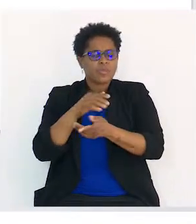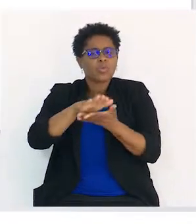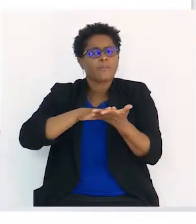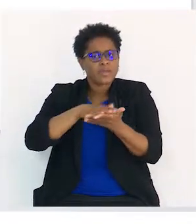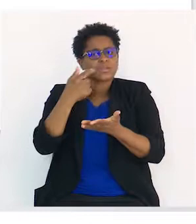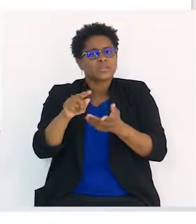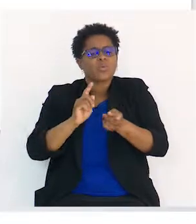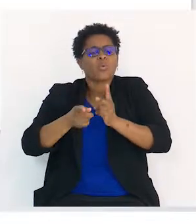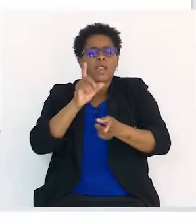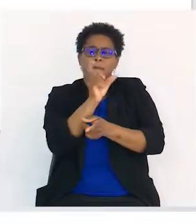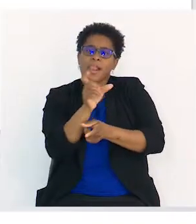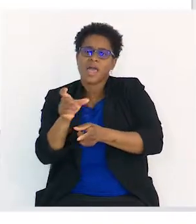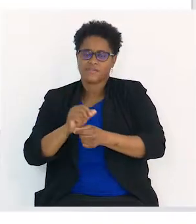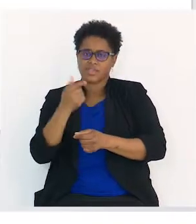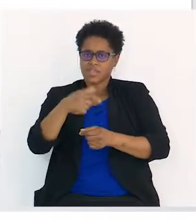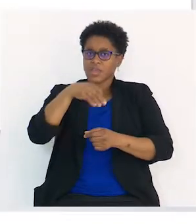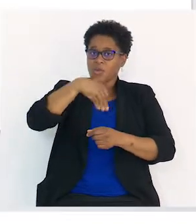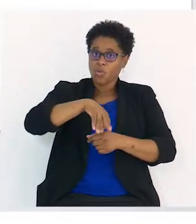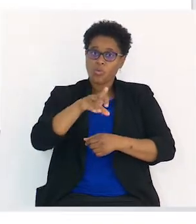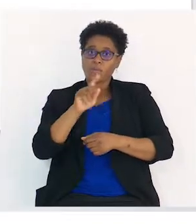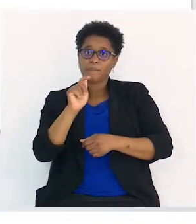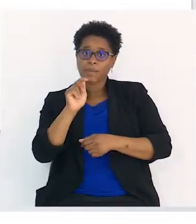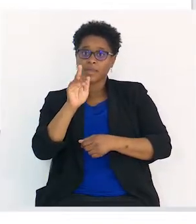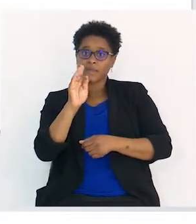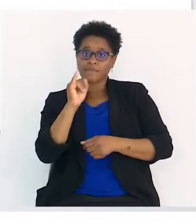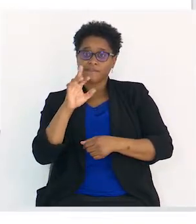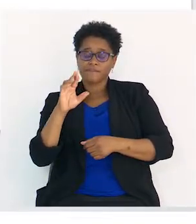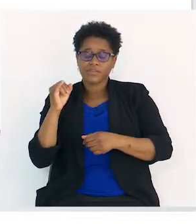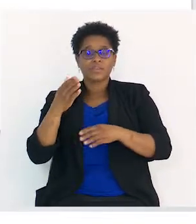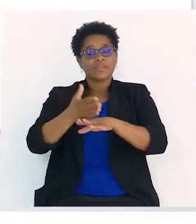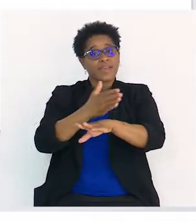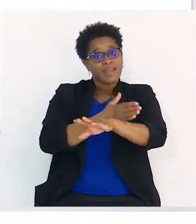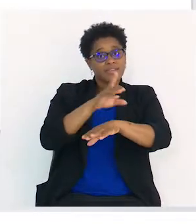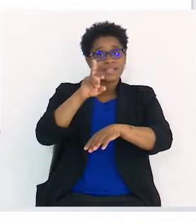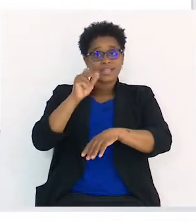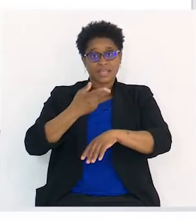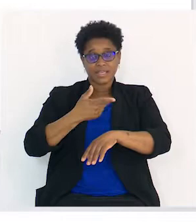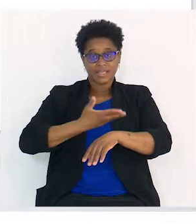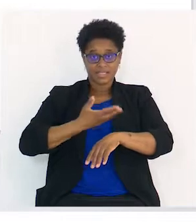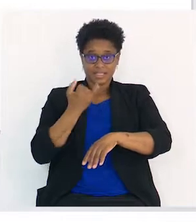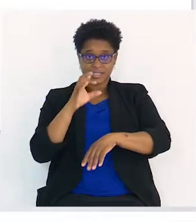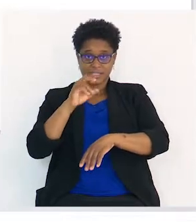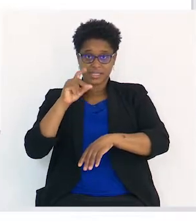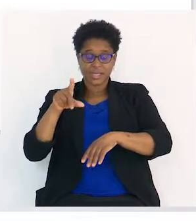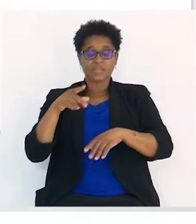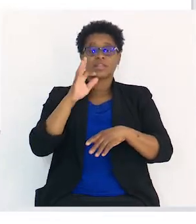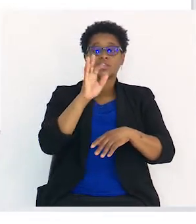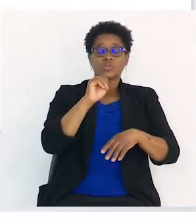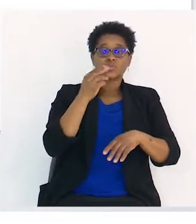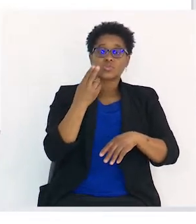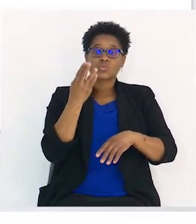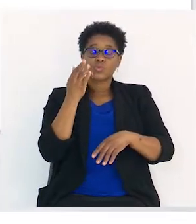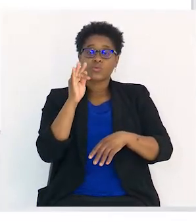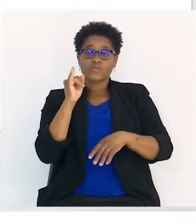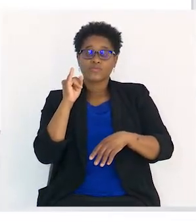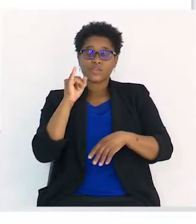palavra. Tem um prefixo, que é a partícula que vem antes do radical. Tem um sufixo, a partícula que vem depois.